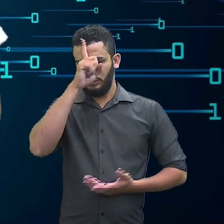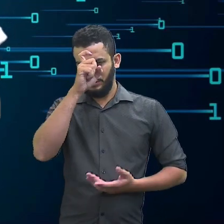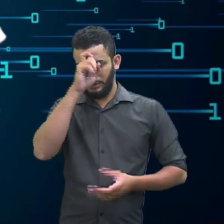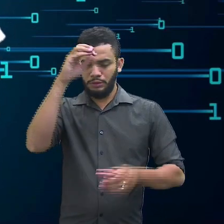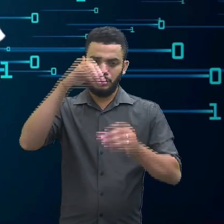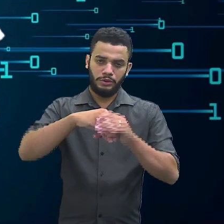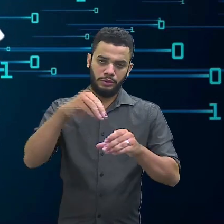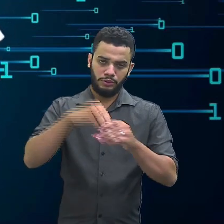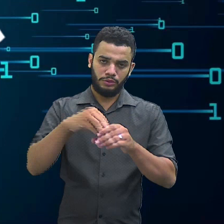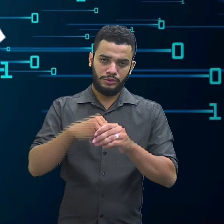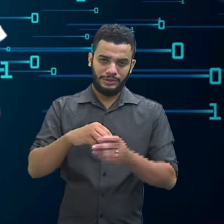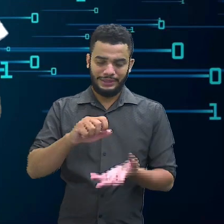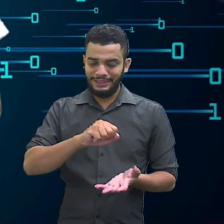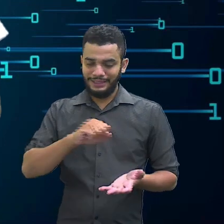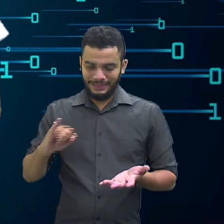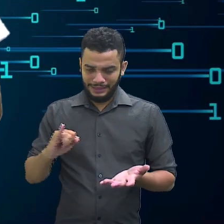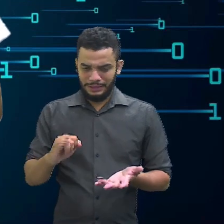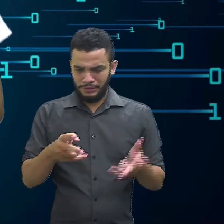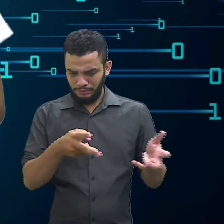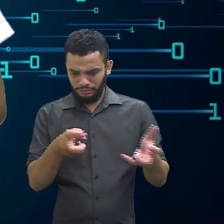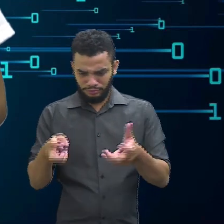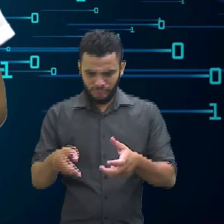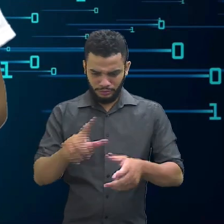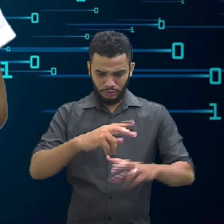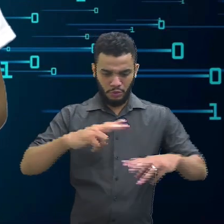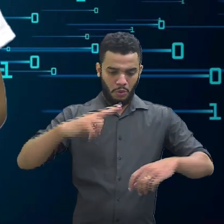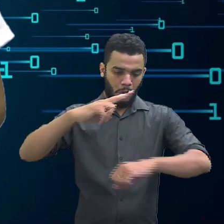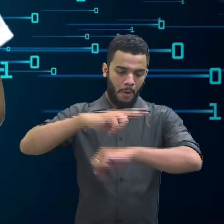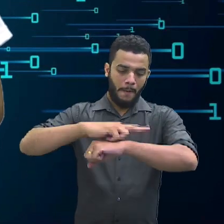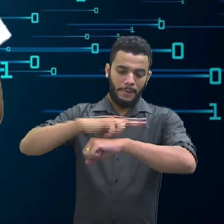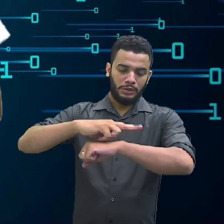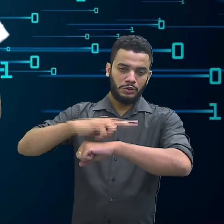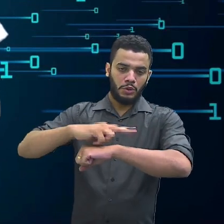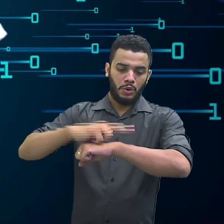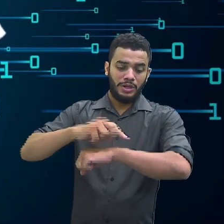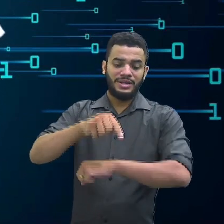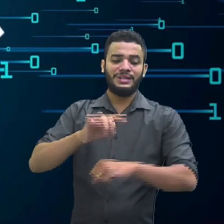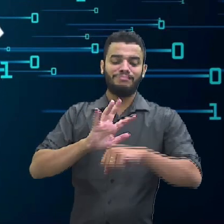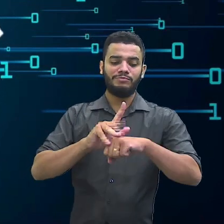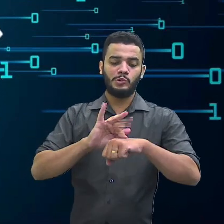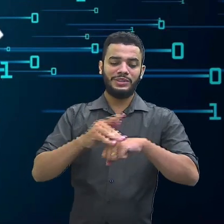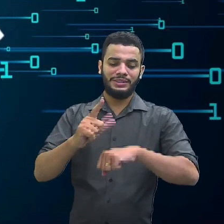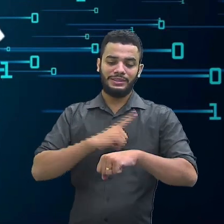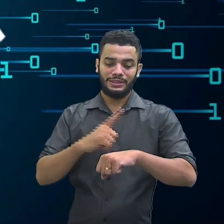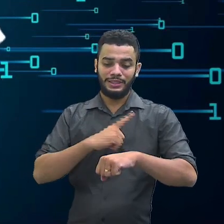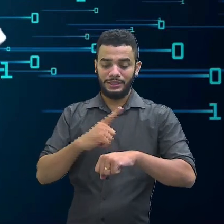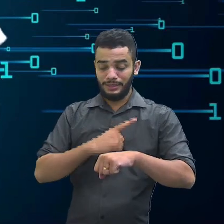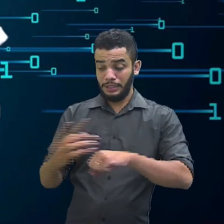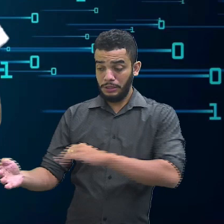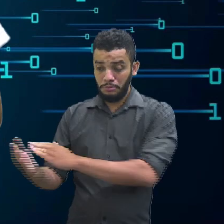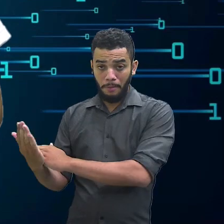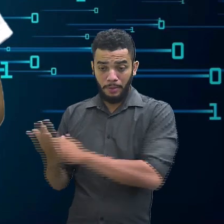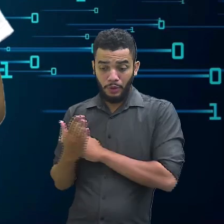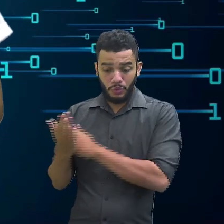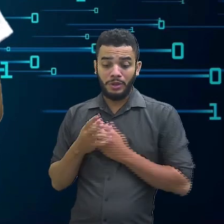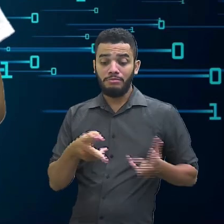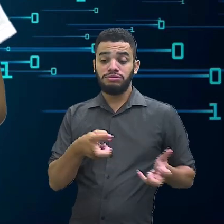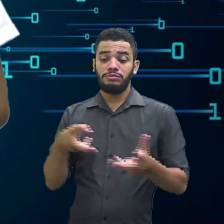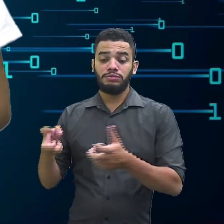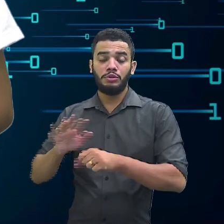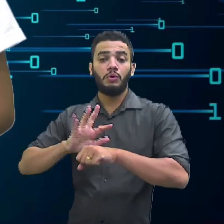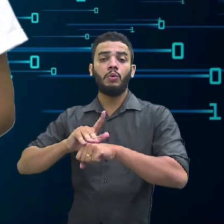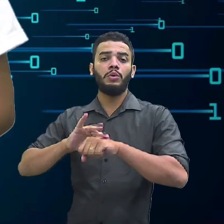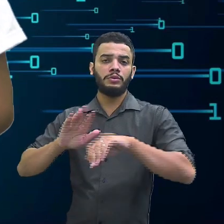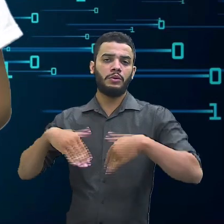ajudá-los a diagnosticar doenças. E os cientistas podem usá-la para estudar o clima e prever desastres naturais. Então você